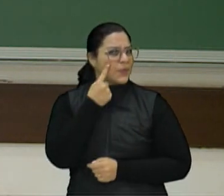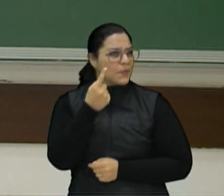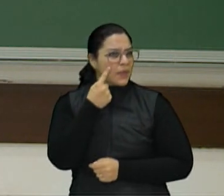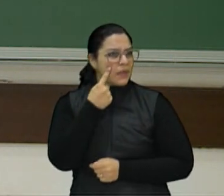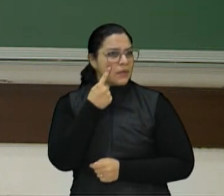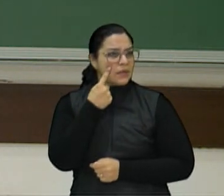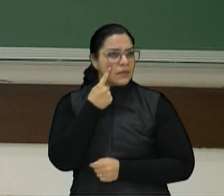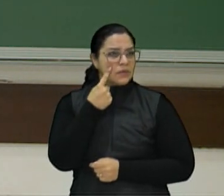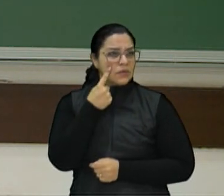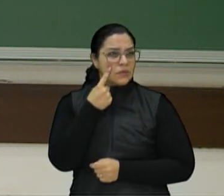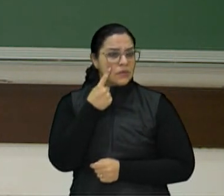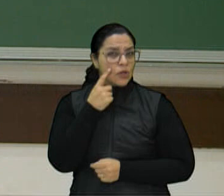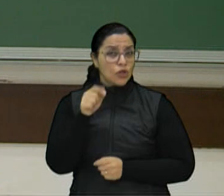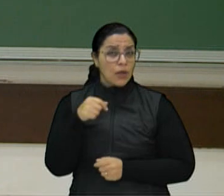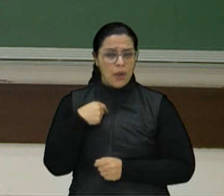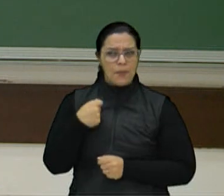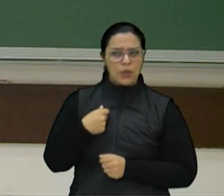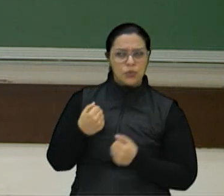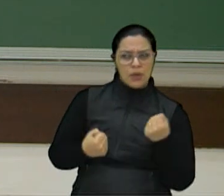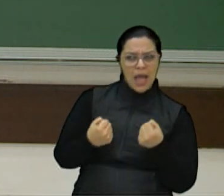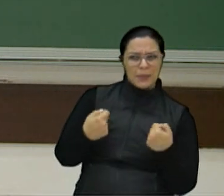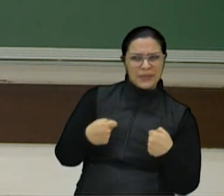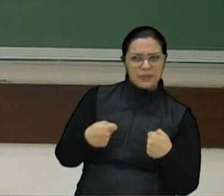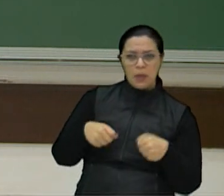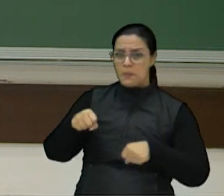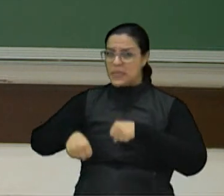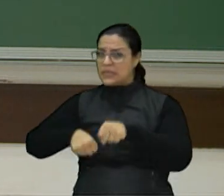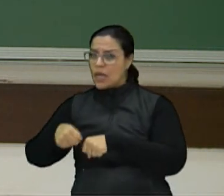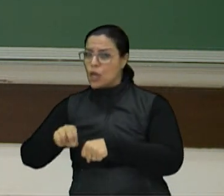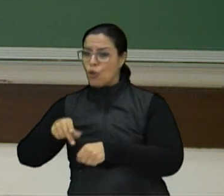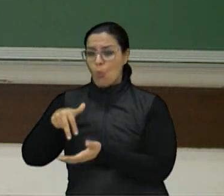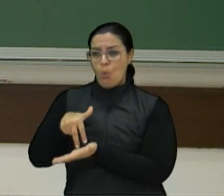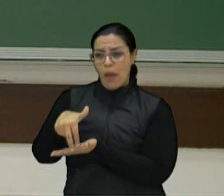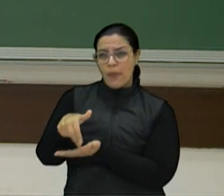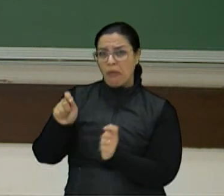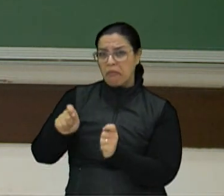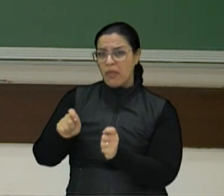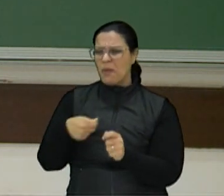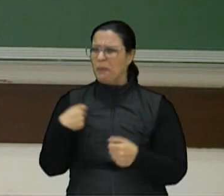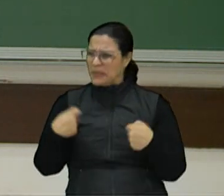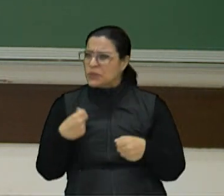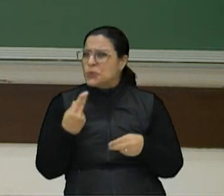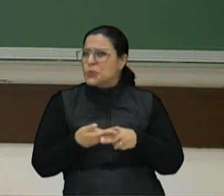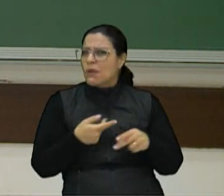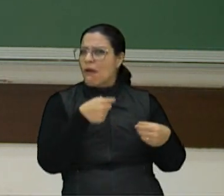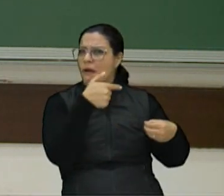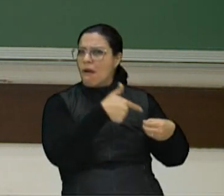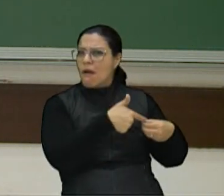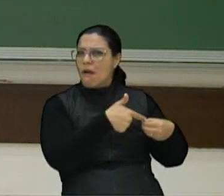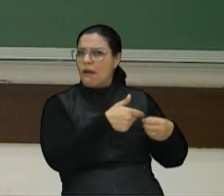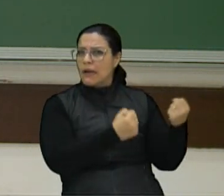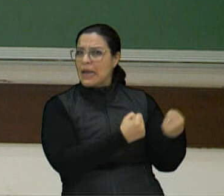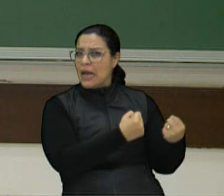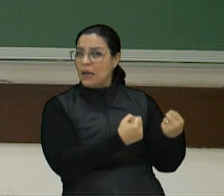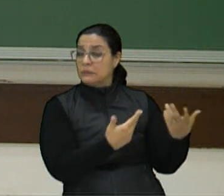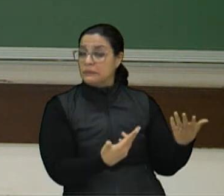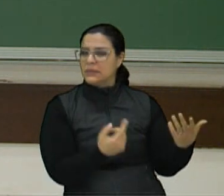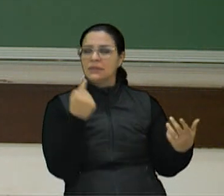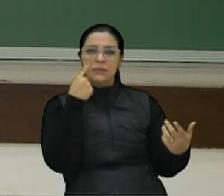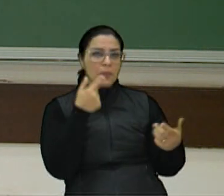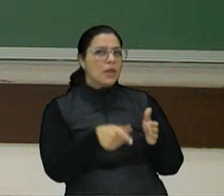Eu não poderia ter feito isso de bicicleta, não poderia ter usado um outro meio de locomoção? Penso sim, 2 vezes antes de